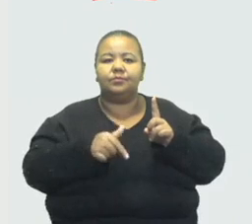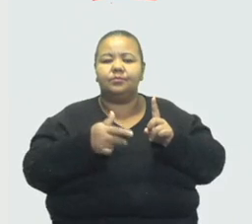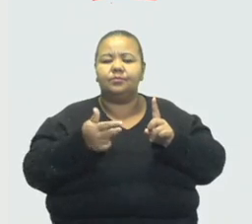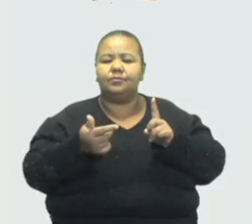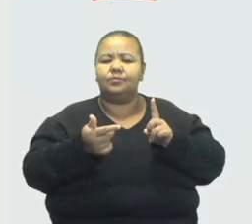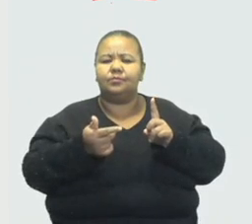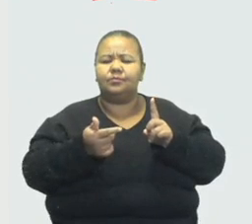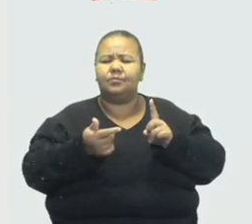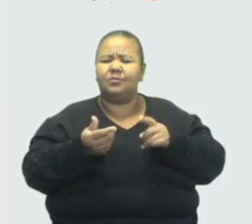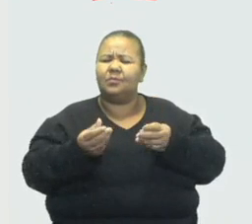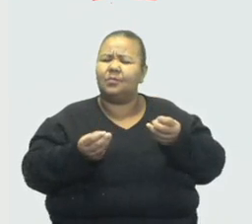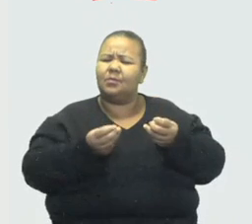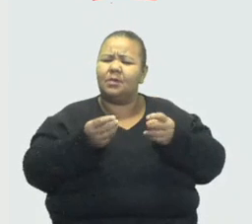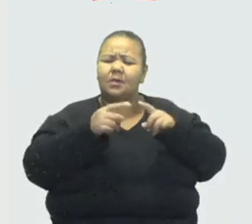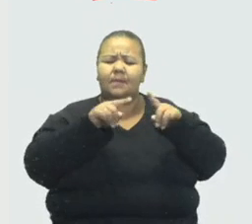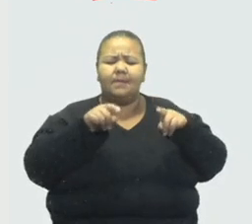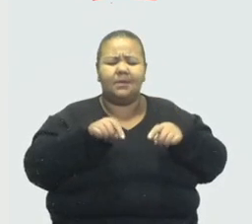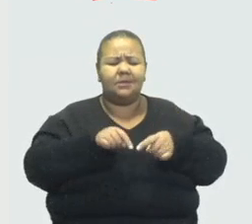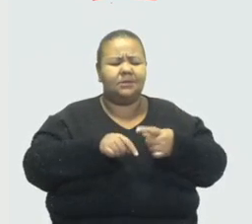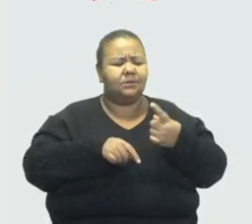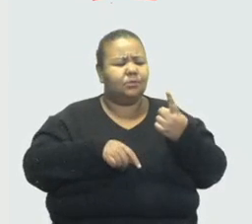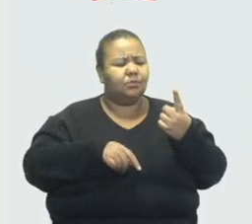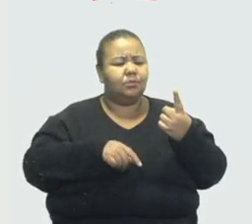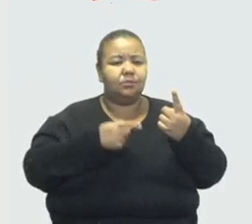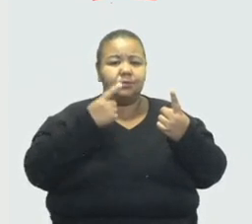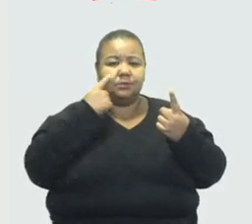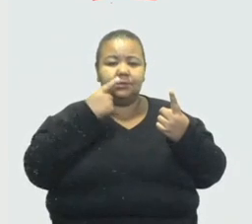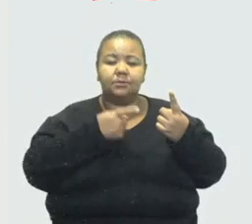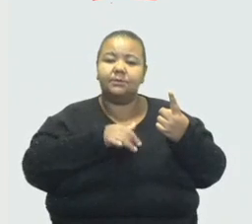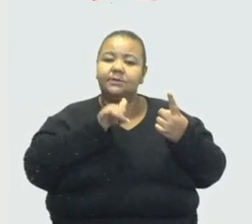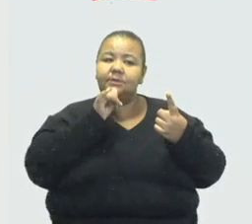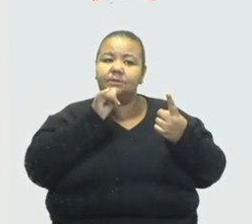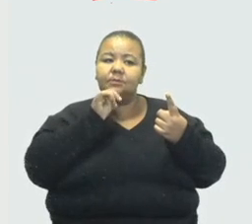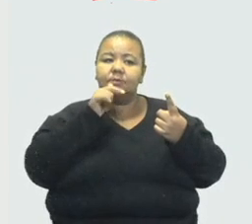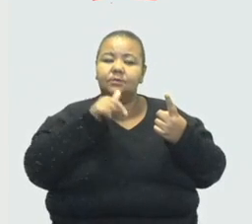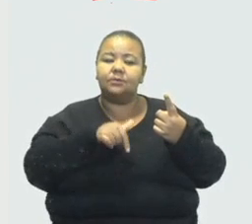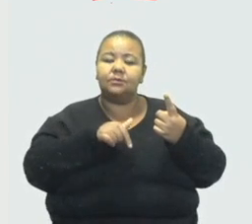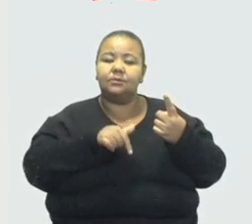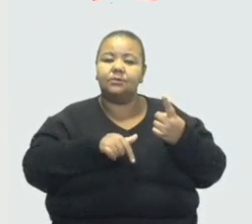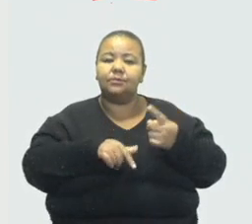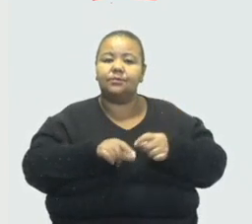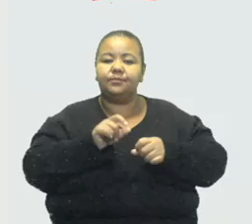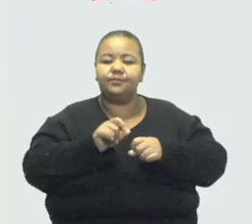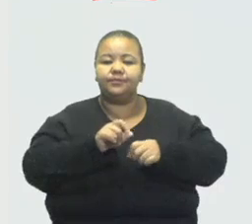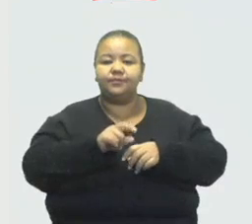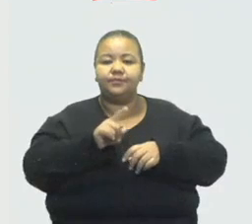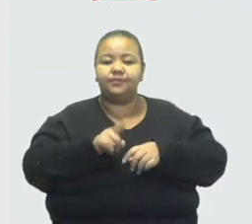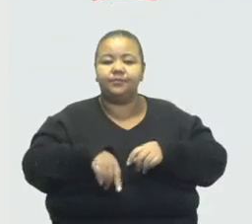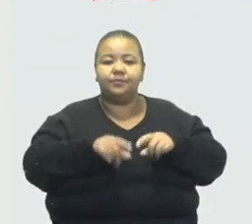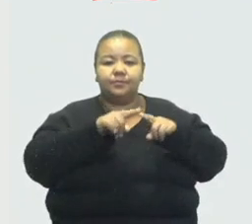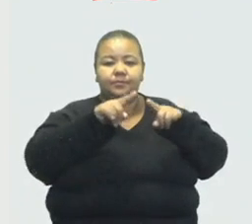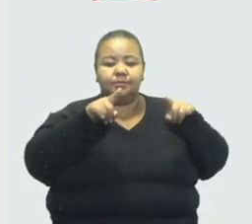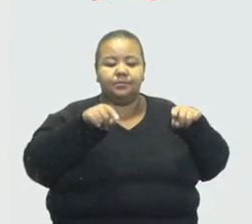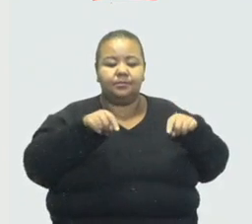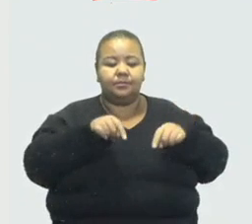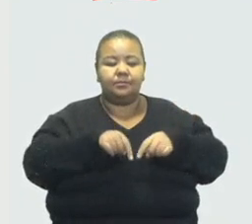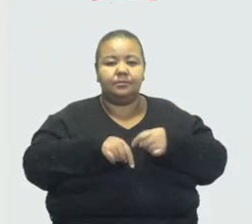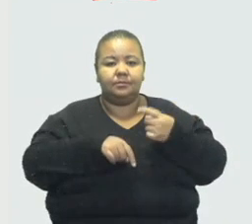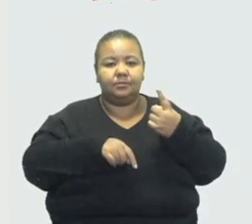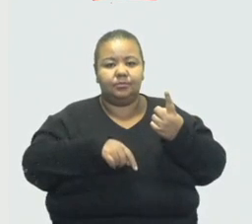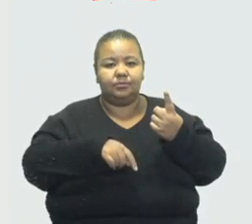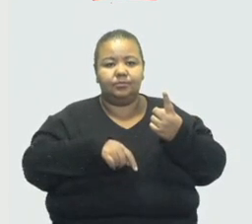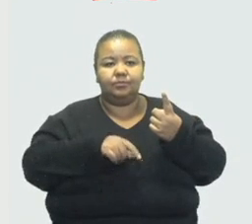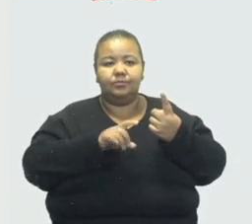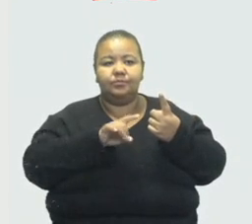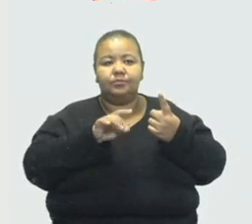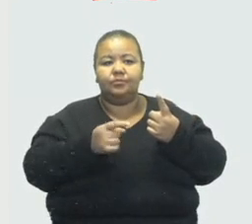uma matriz de ordem 1? Então, nós temos aqui, nesse caso aqui, um exemplo de uma matriz de ordem 1,